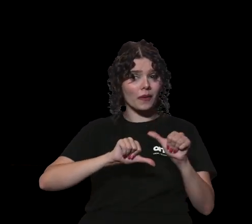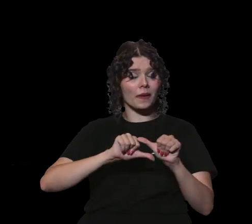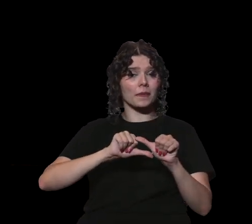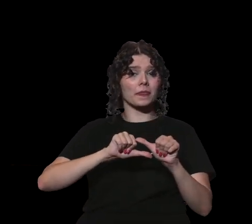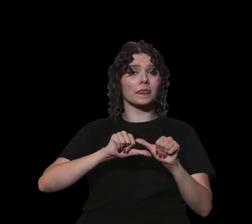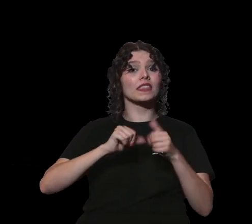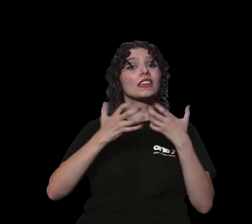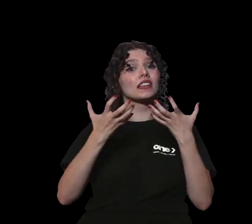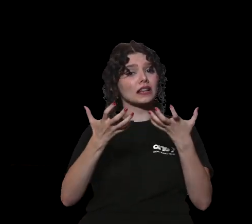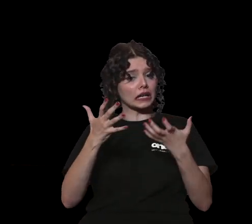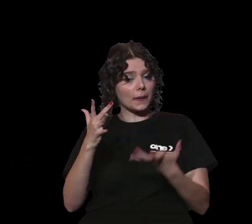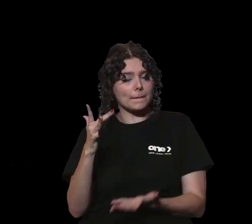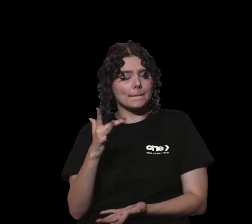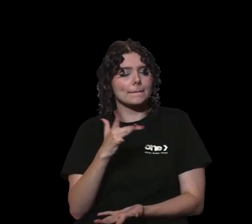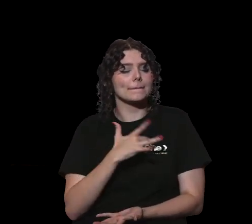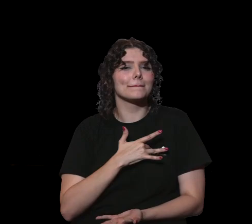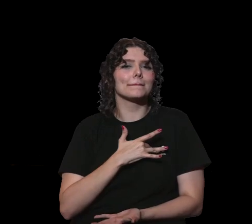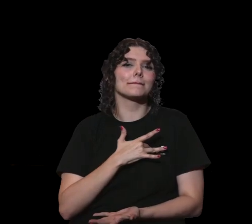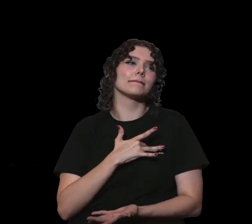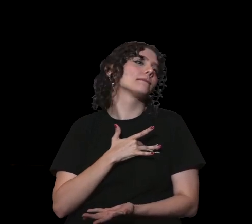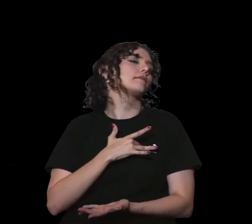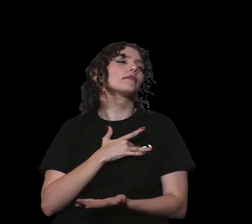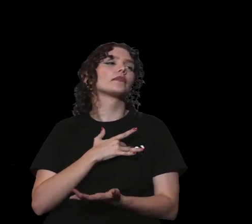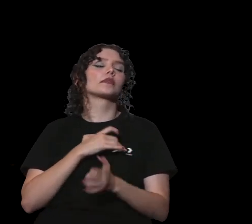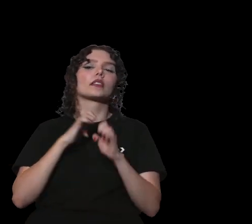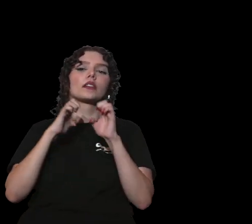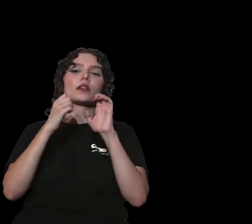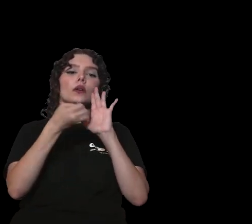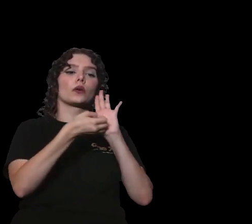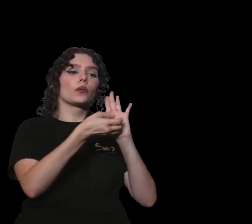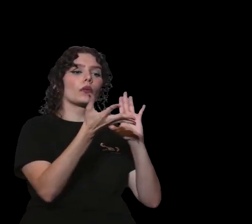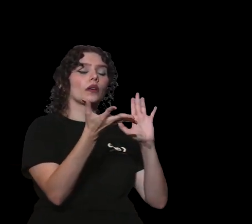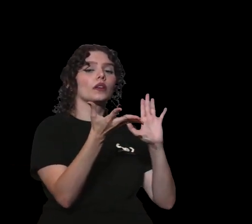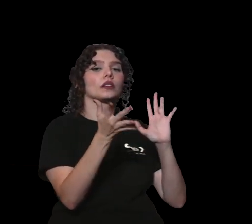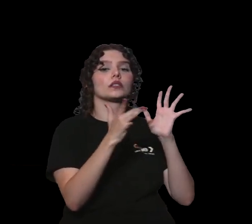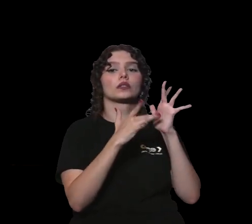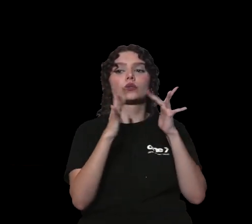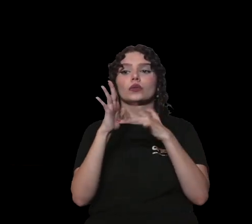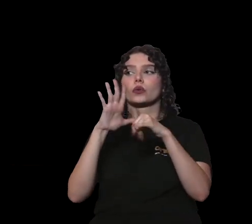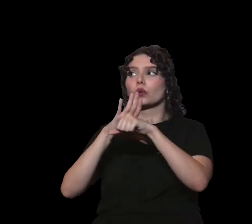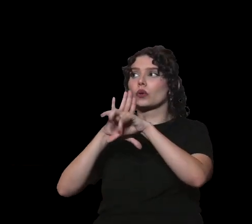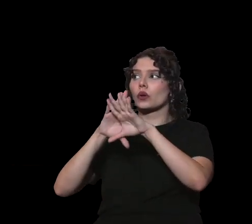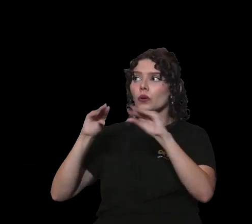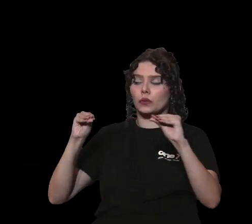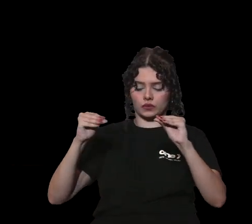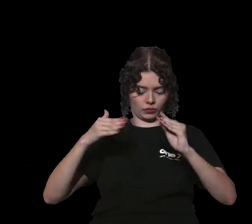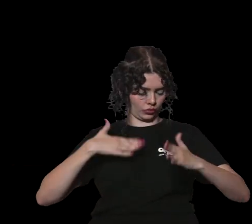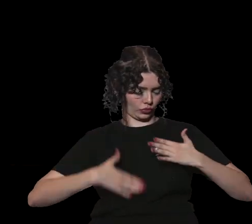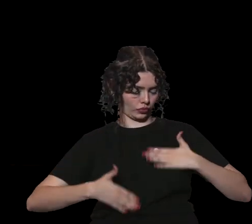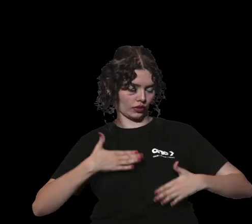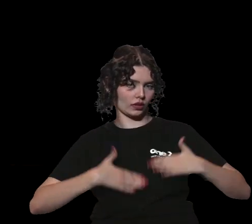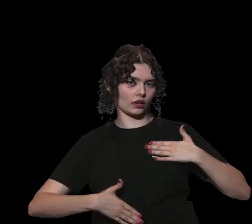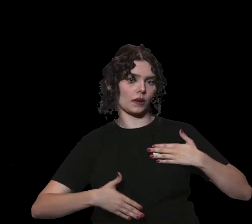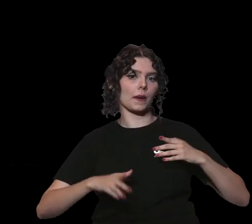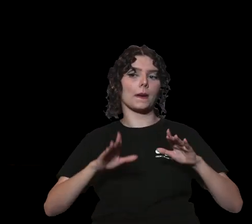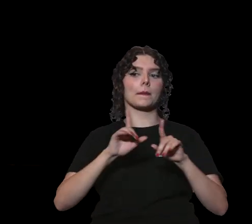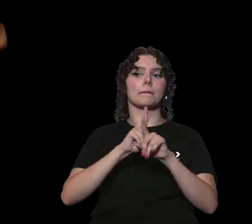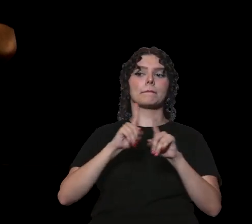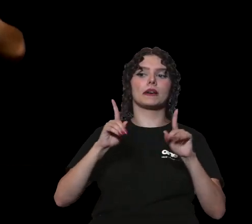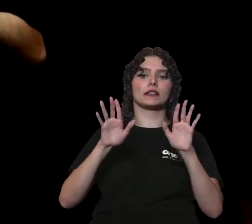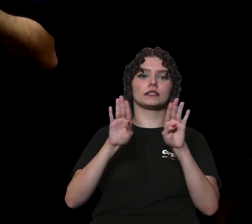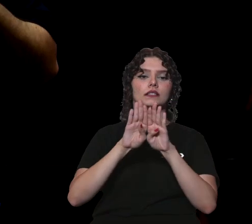Ele quer tocar. Nos evangelhos a gente vê que Jesus ele curava as pessoas fisicamente, mas ele